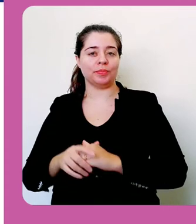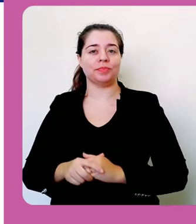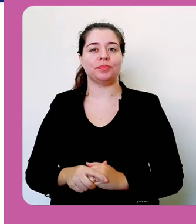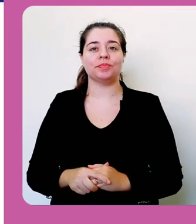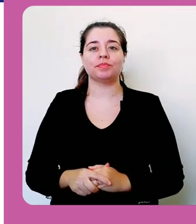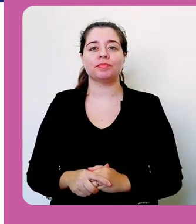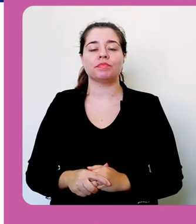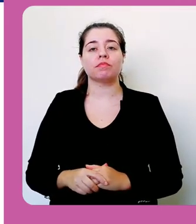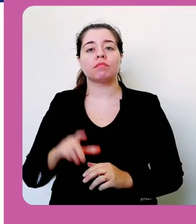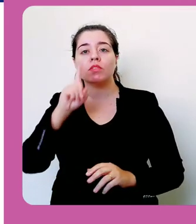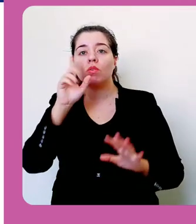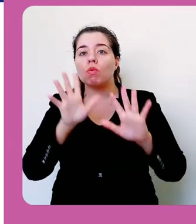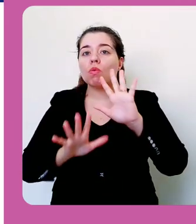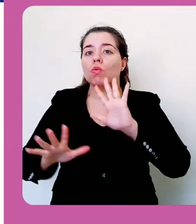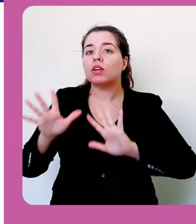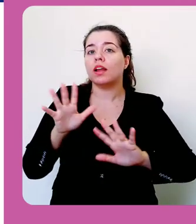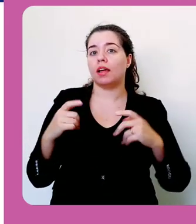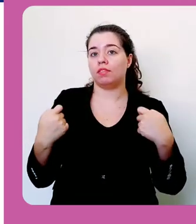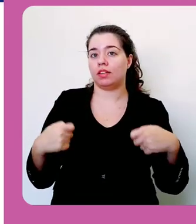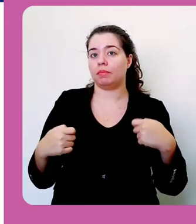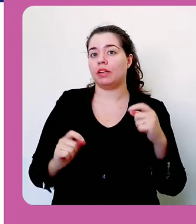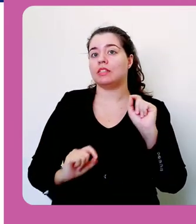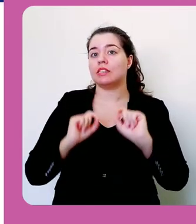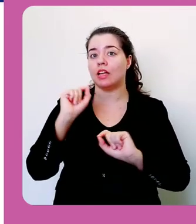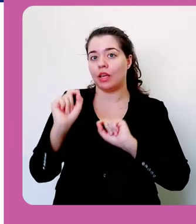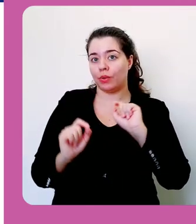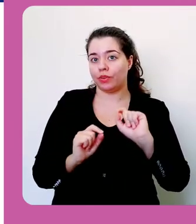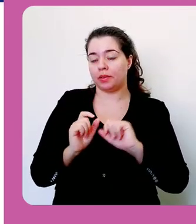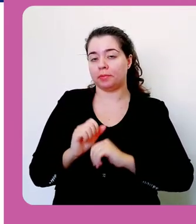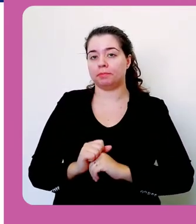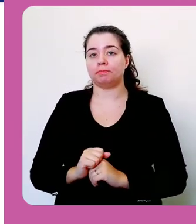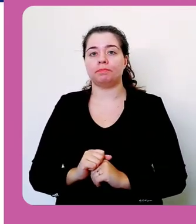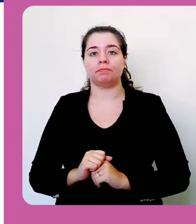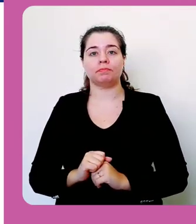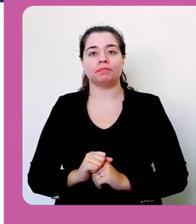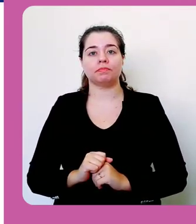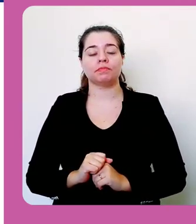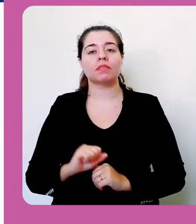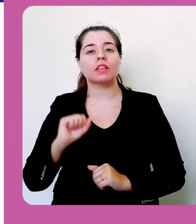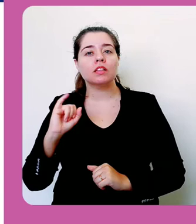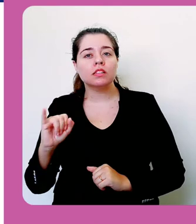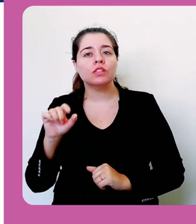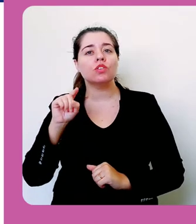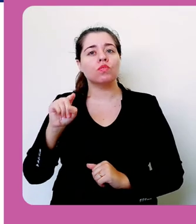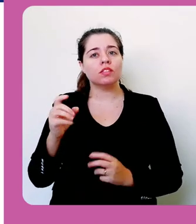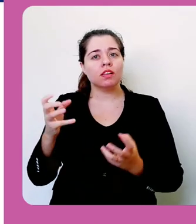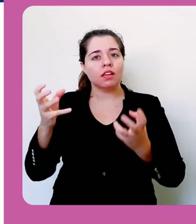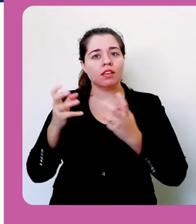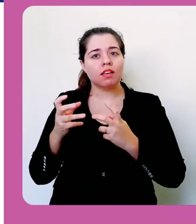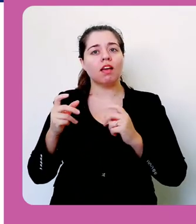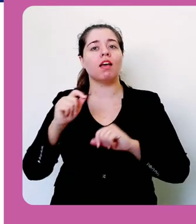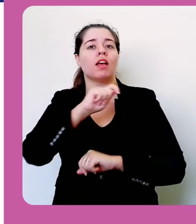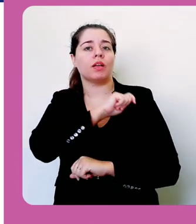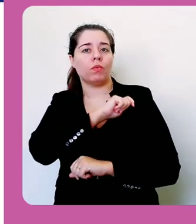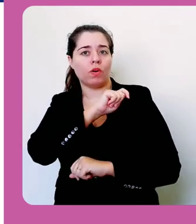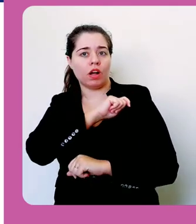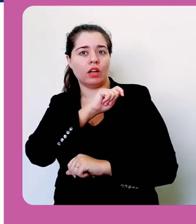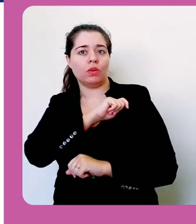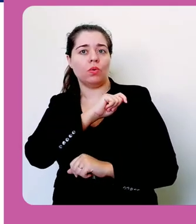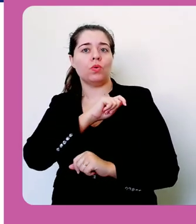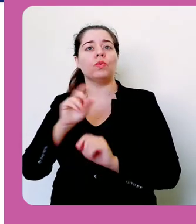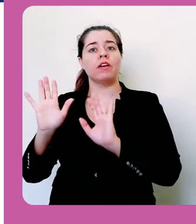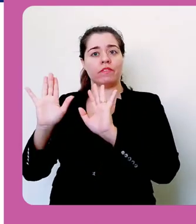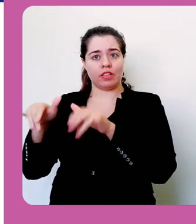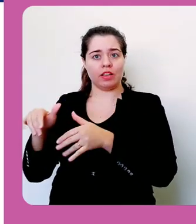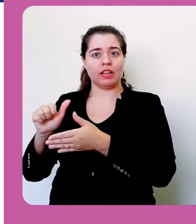termine e não deixe uma tarefa em modo rascunho, é você marcar lá a opção de